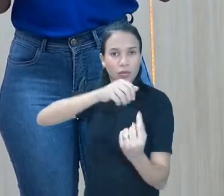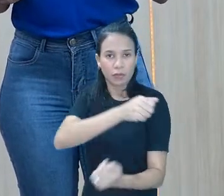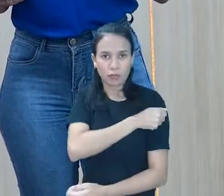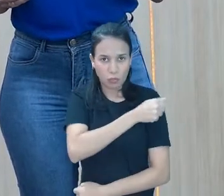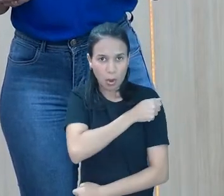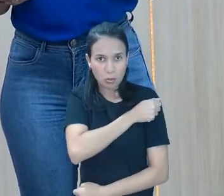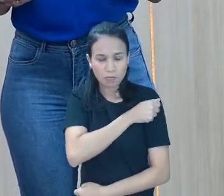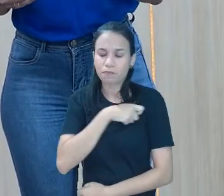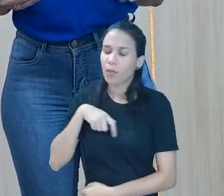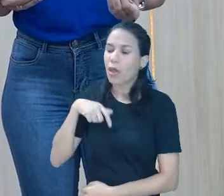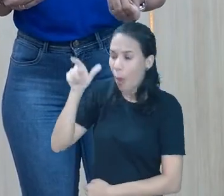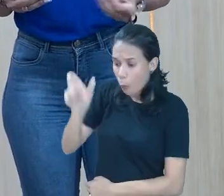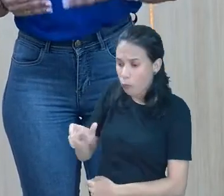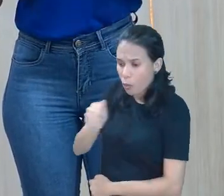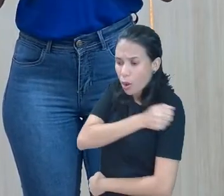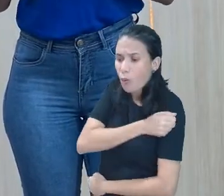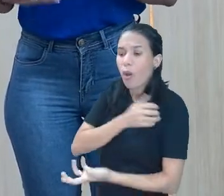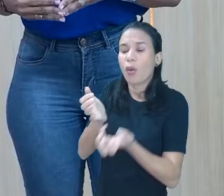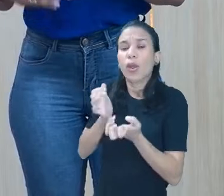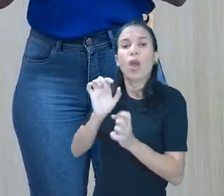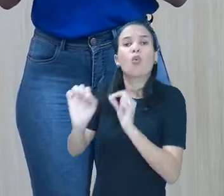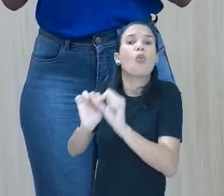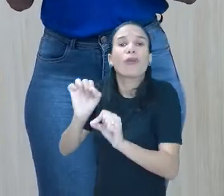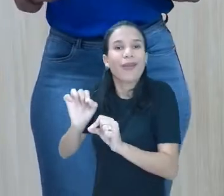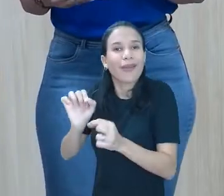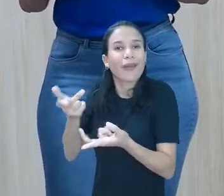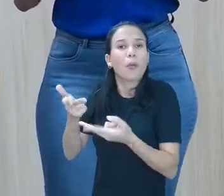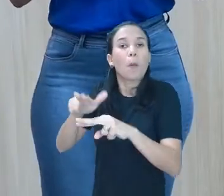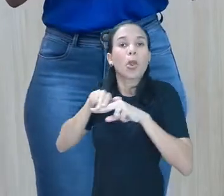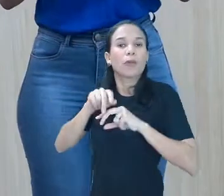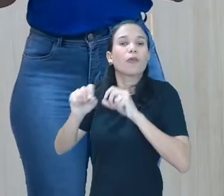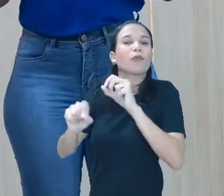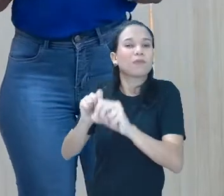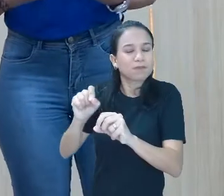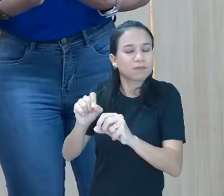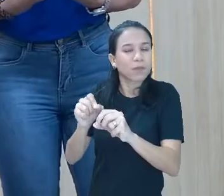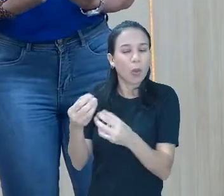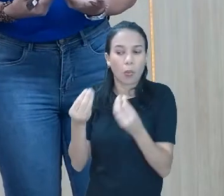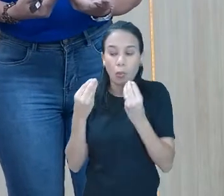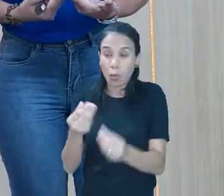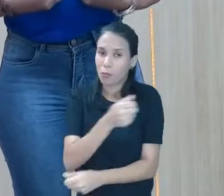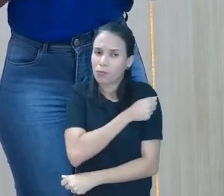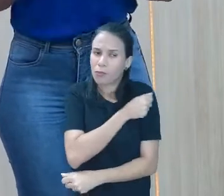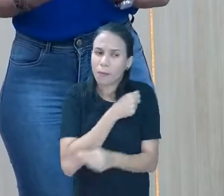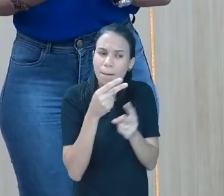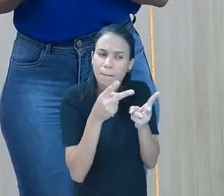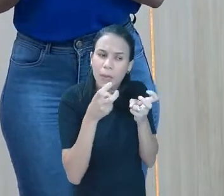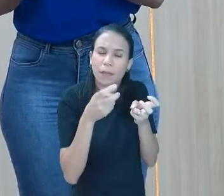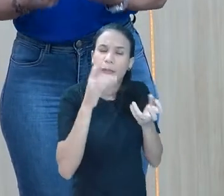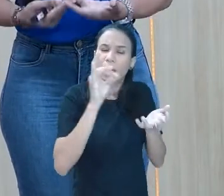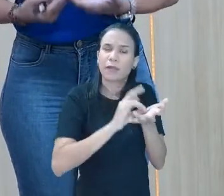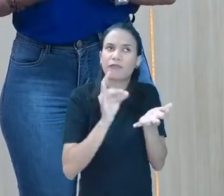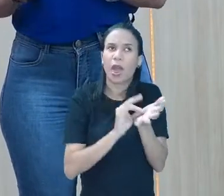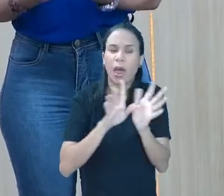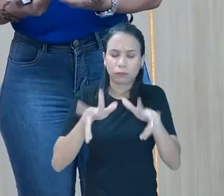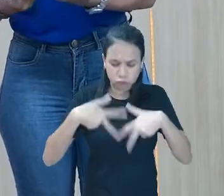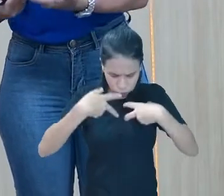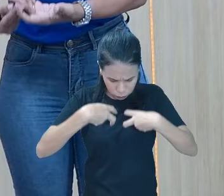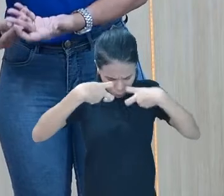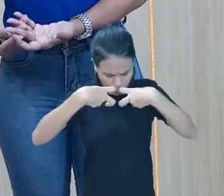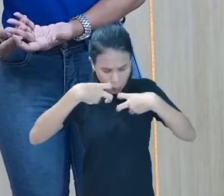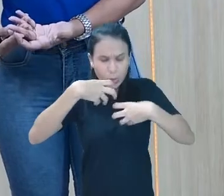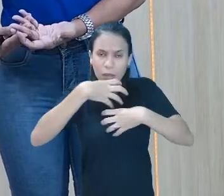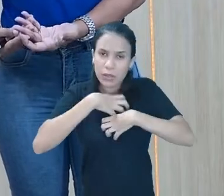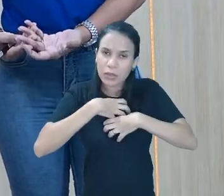estudante, o que a gente quer precipitar nele. Porque isso vai fazer com que ele perceba como ele se sente